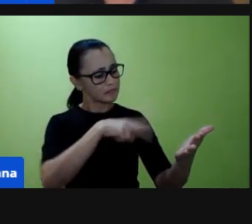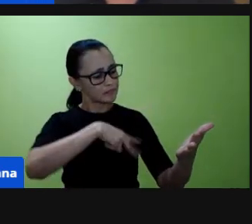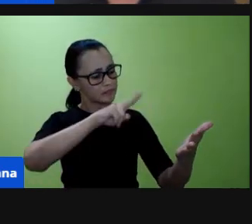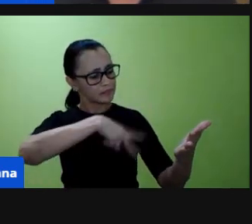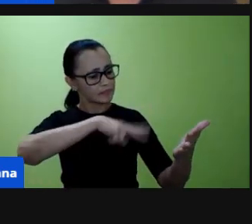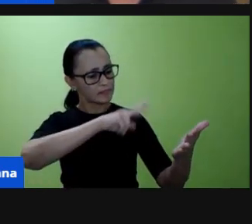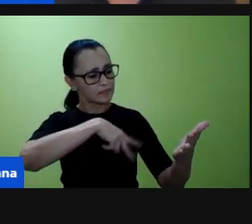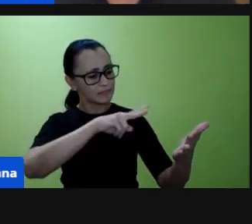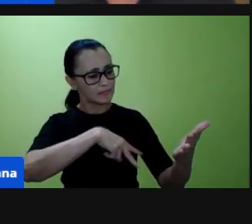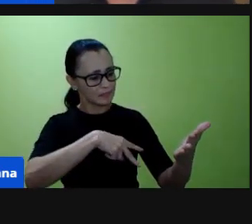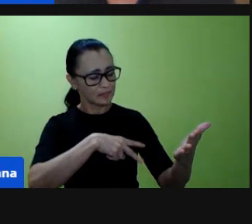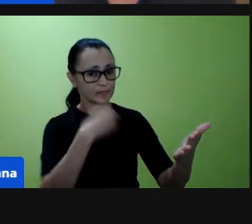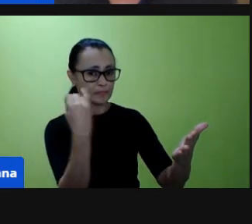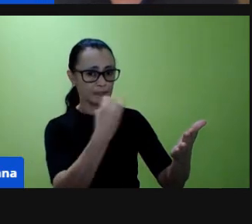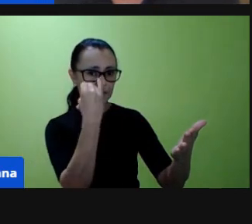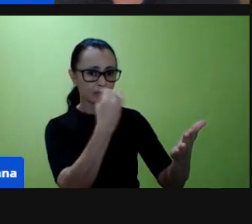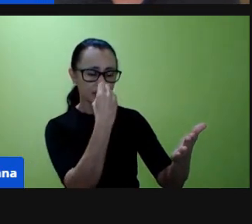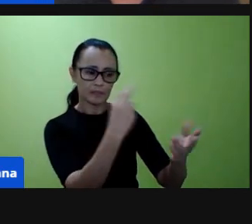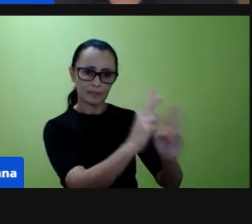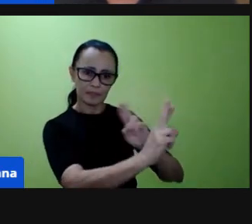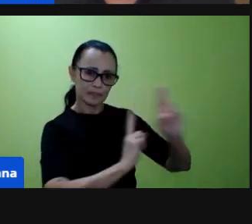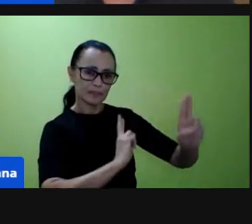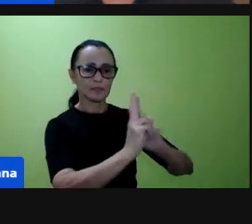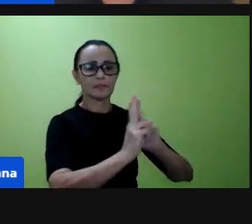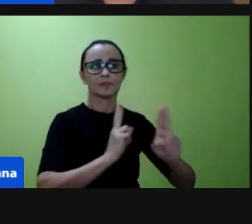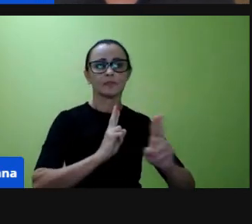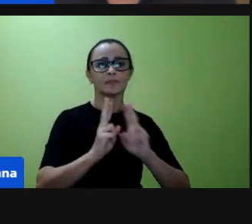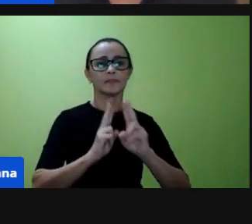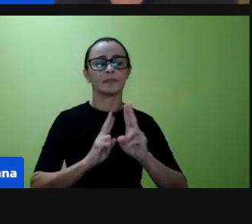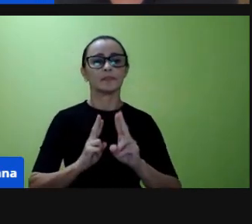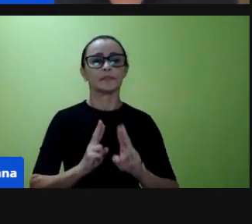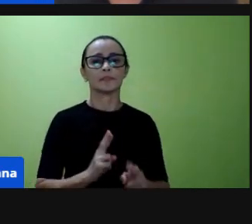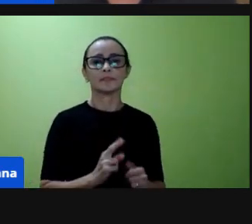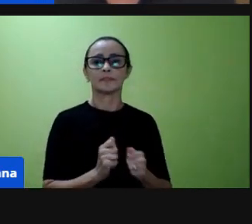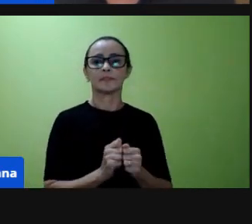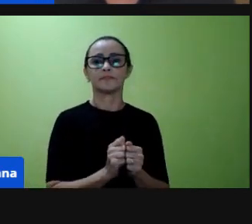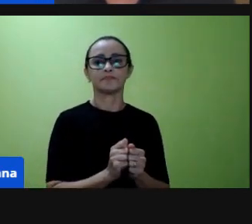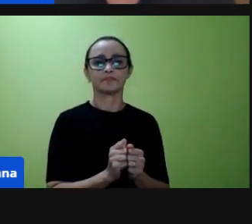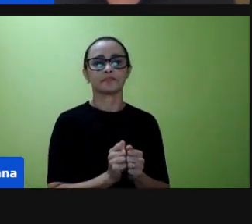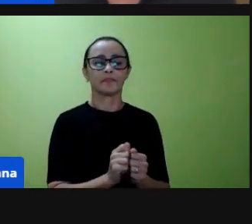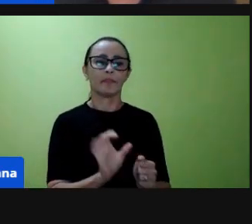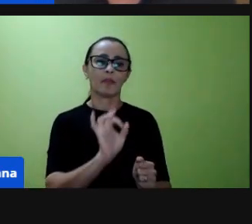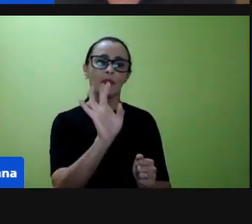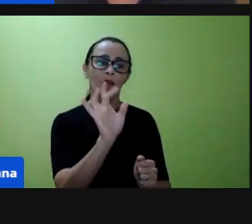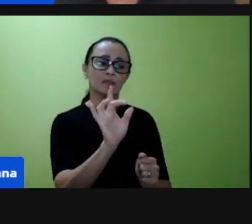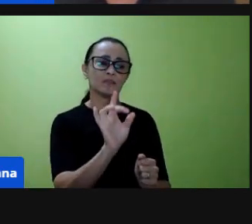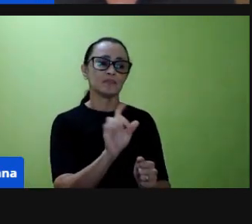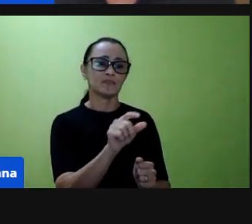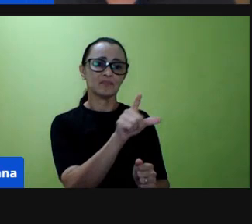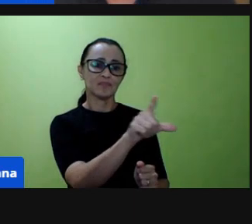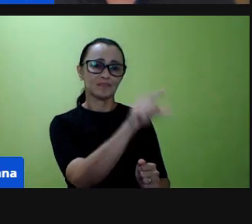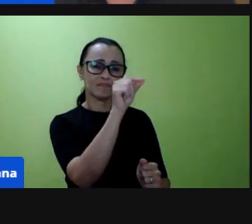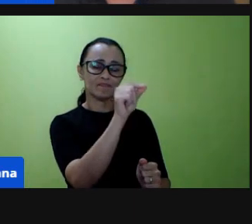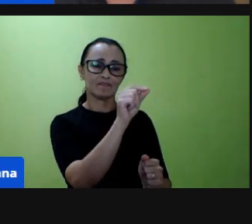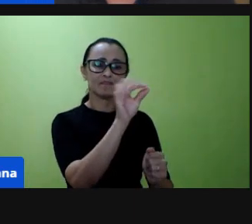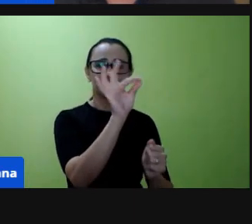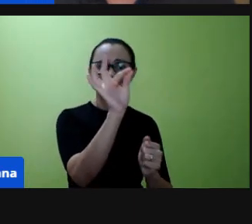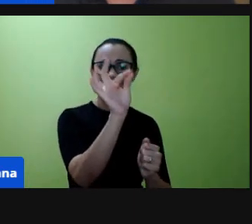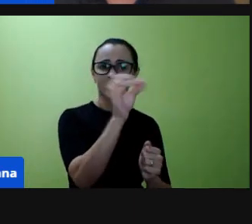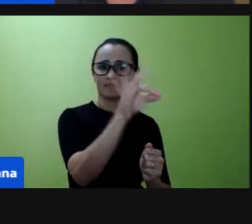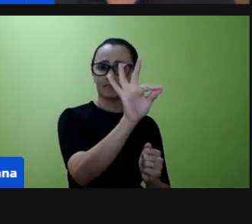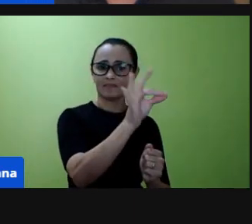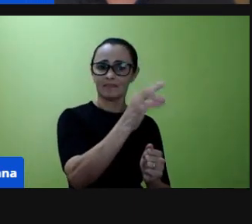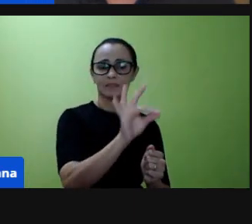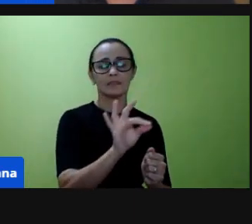muito fácil colocar só questão de marca X, mas aí eu não consigo, né, dar esse retorno para ele, sabe? Também